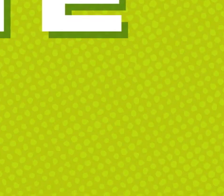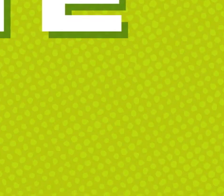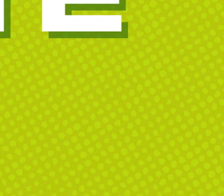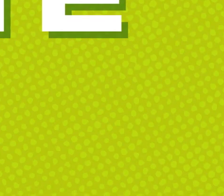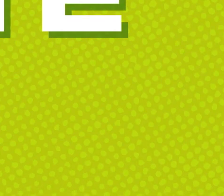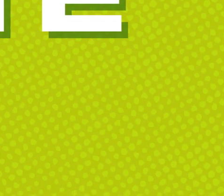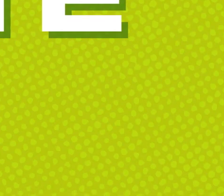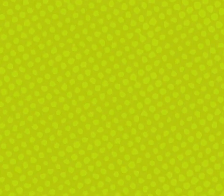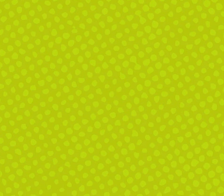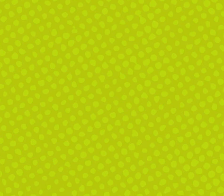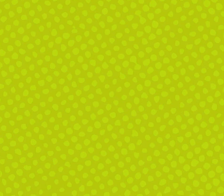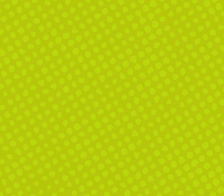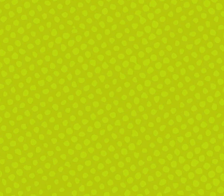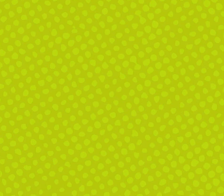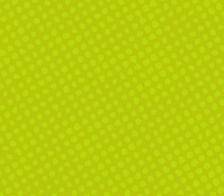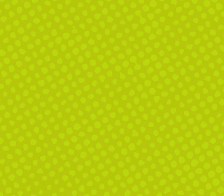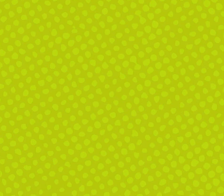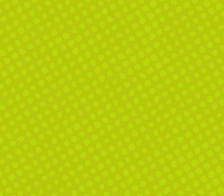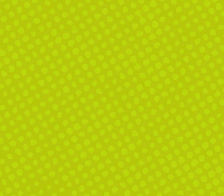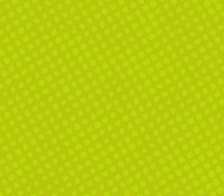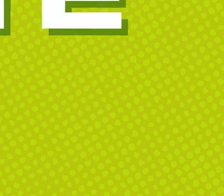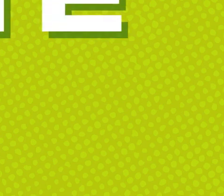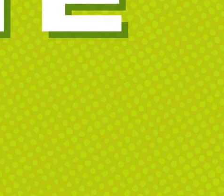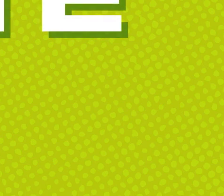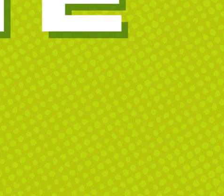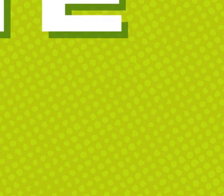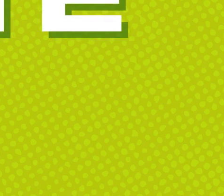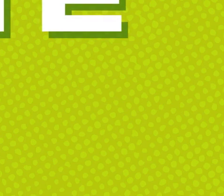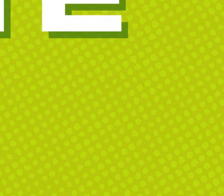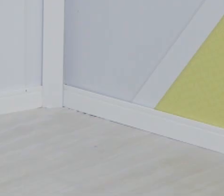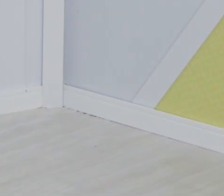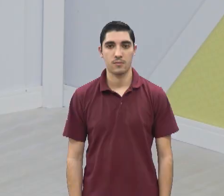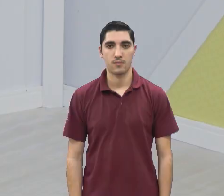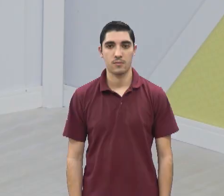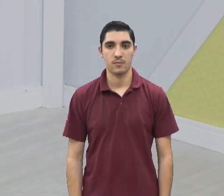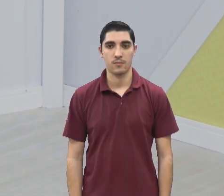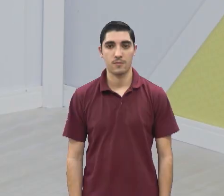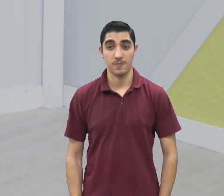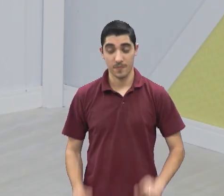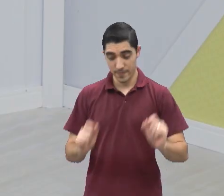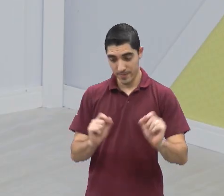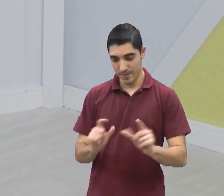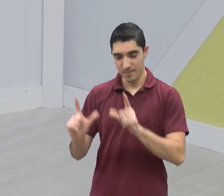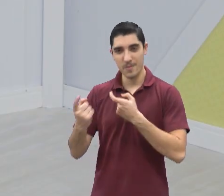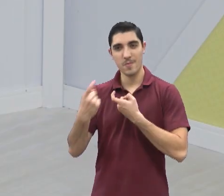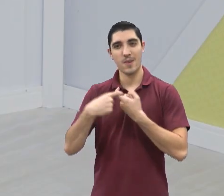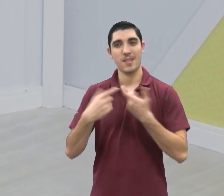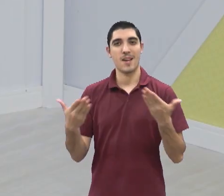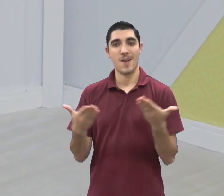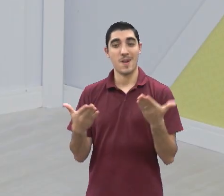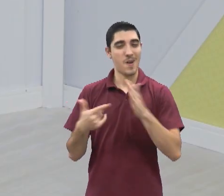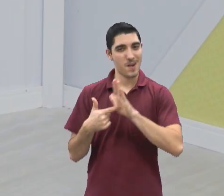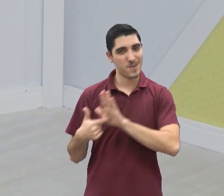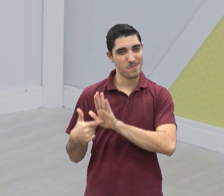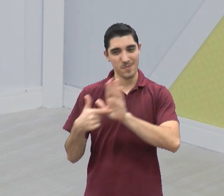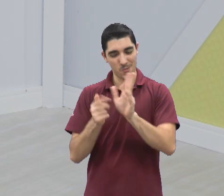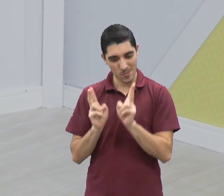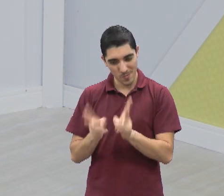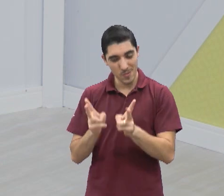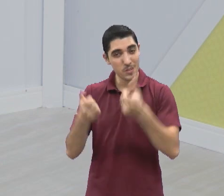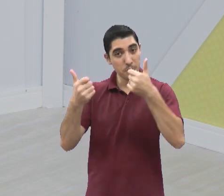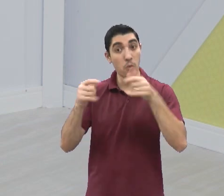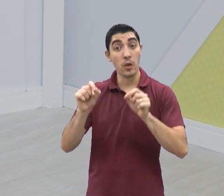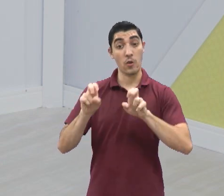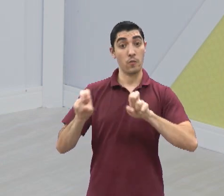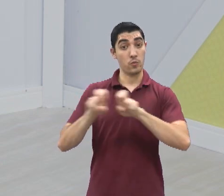Muito bem, estamos de volta com o Hora do Esporte para falar de